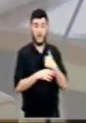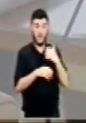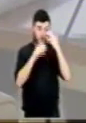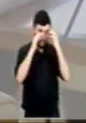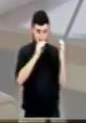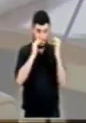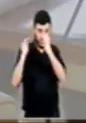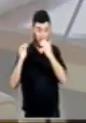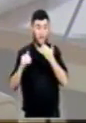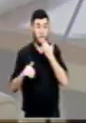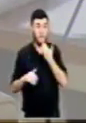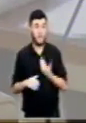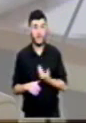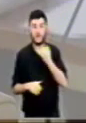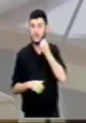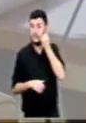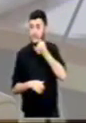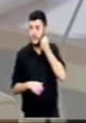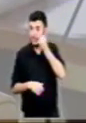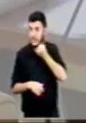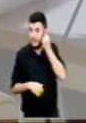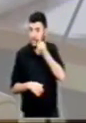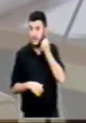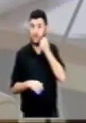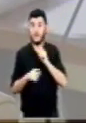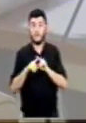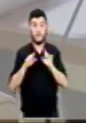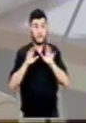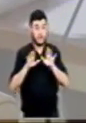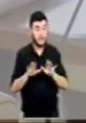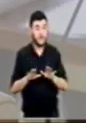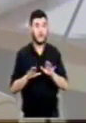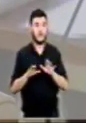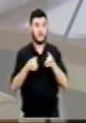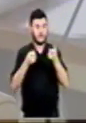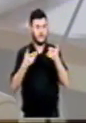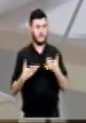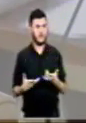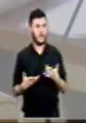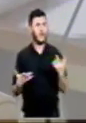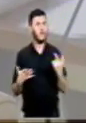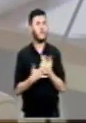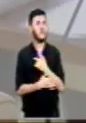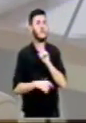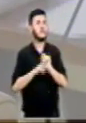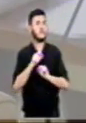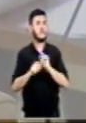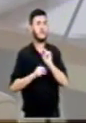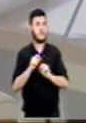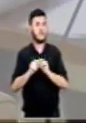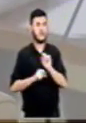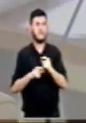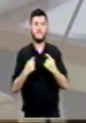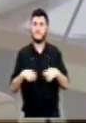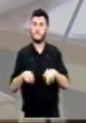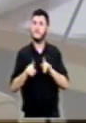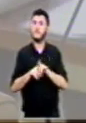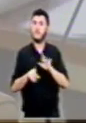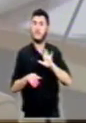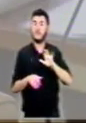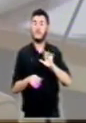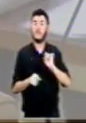Senado. Cabe enfatizar que em acontecimentos dessa natureza é possível, em tese, se preenchidos